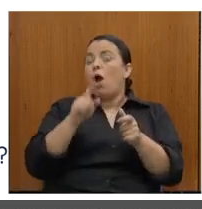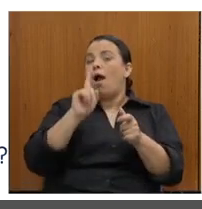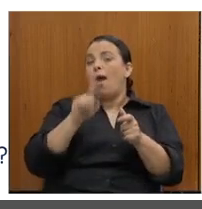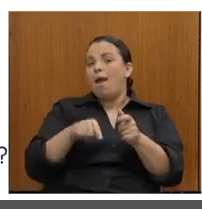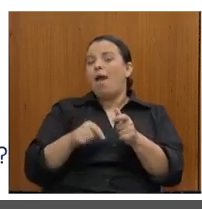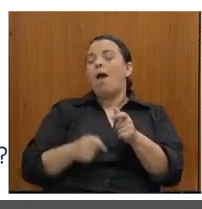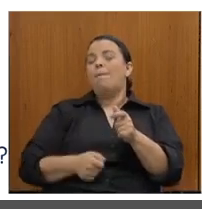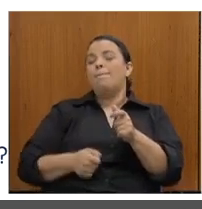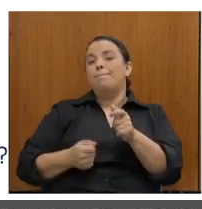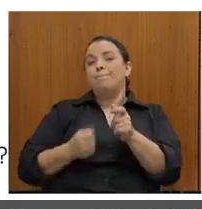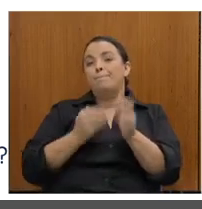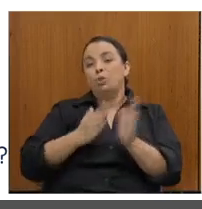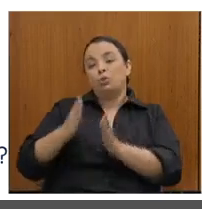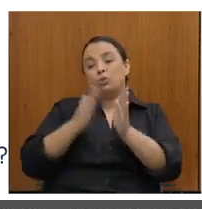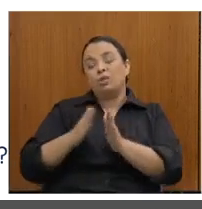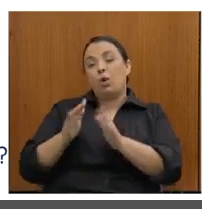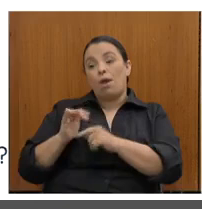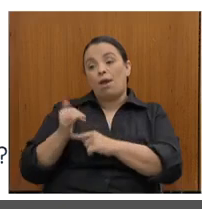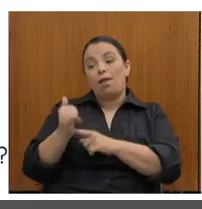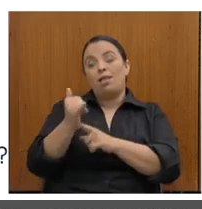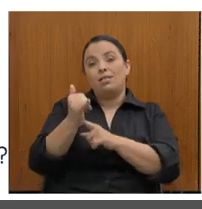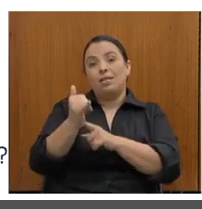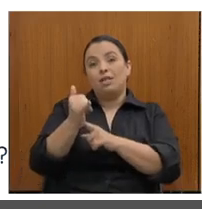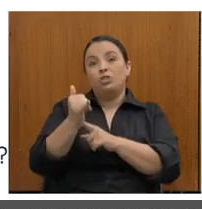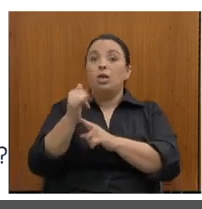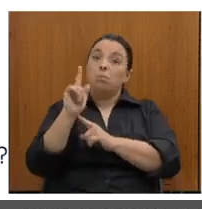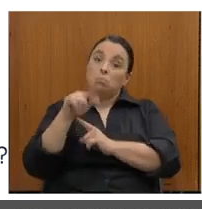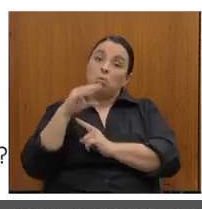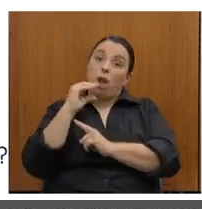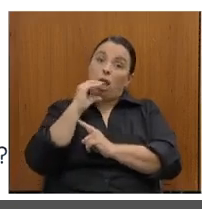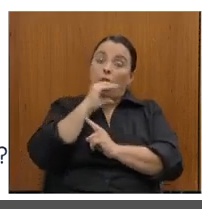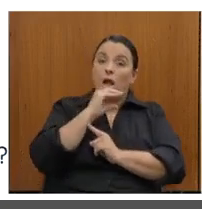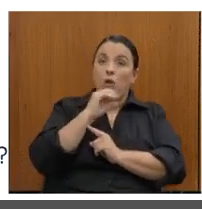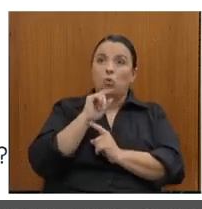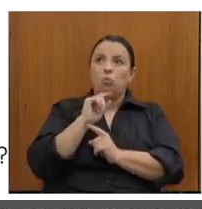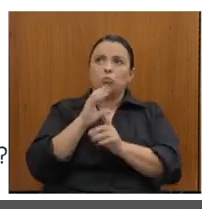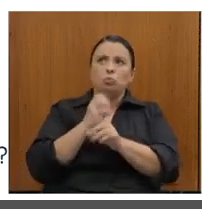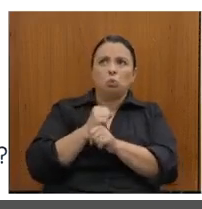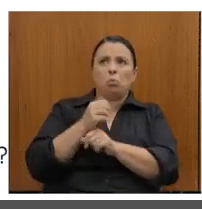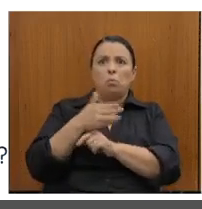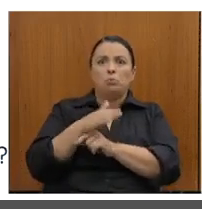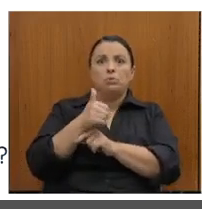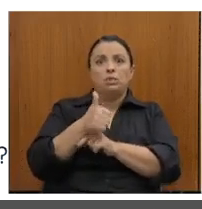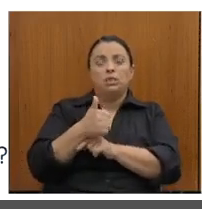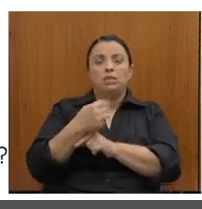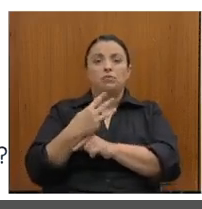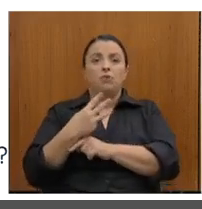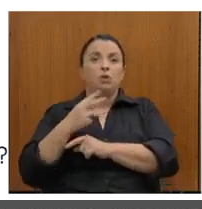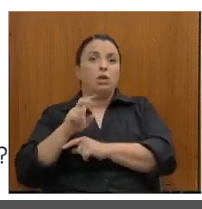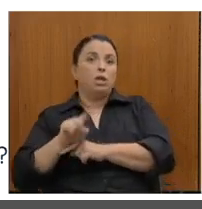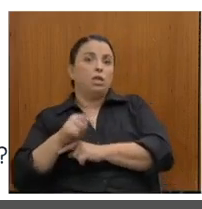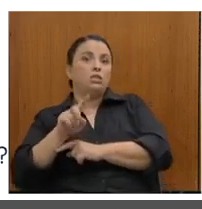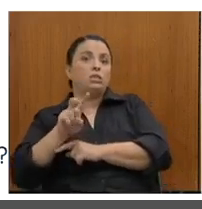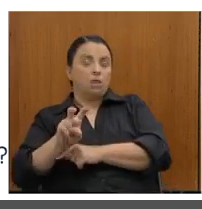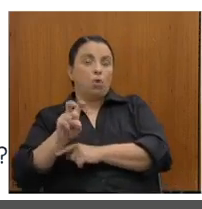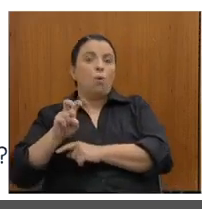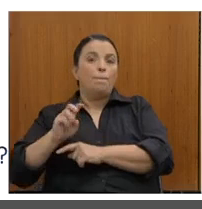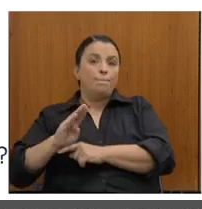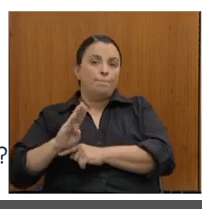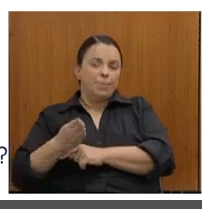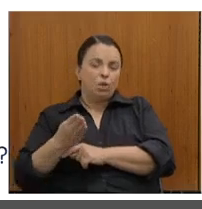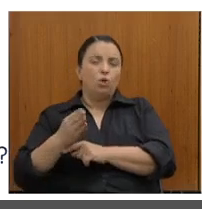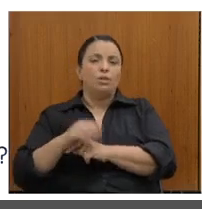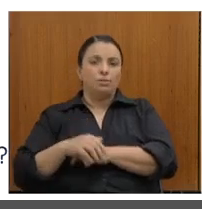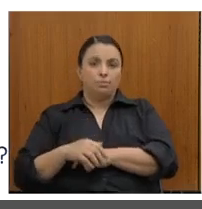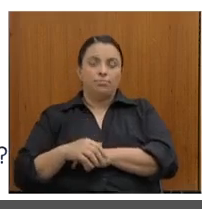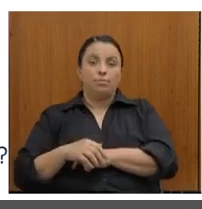produção de eletricidade e calor 13,5 bilhões em seguida na indústria